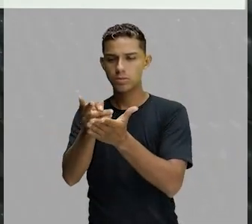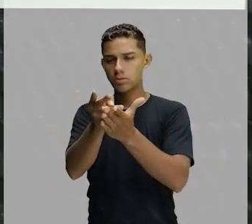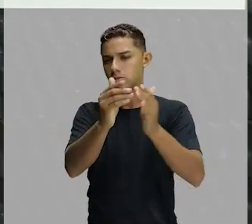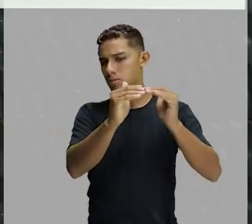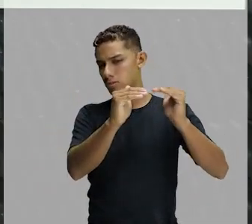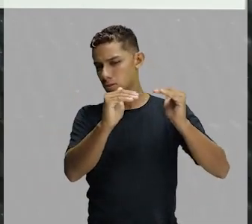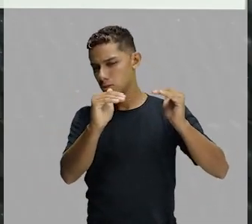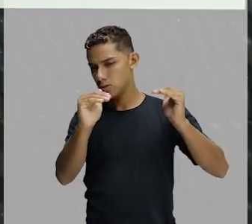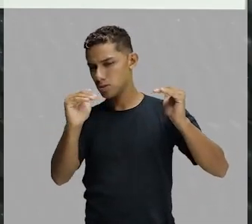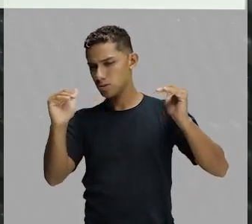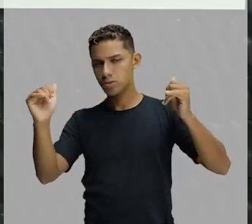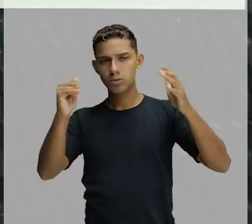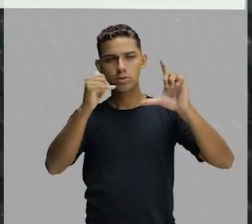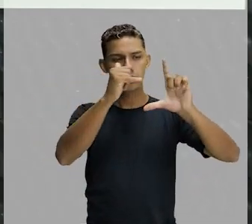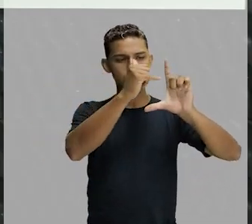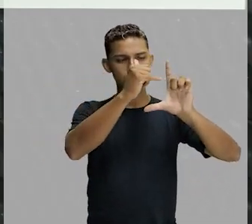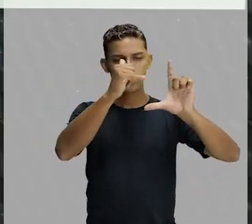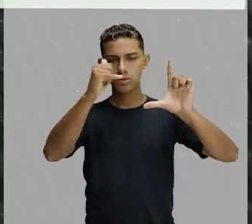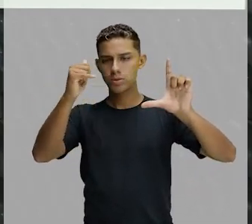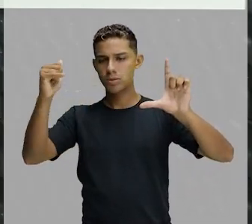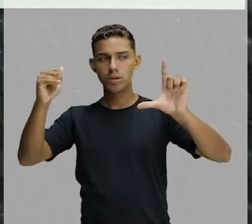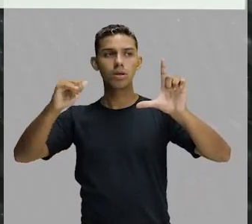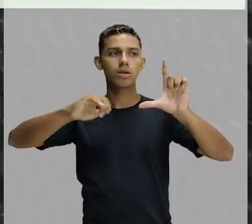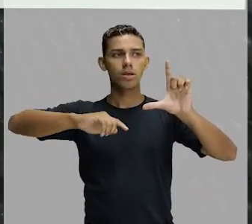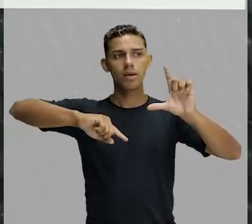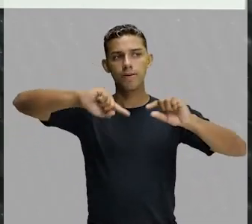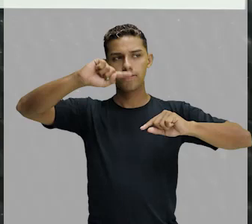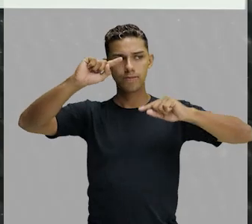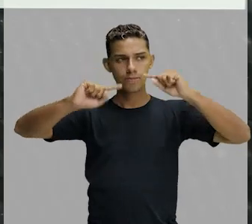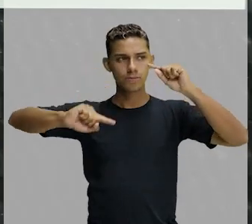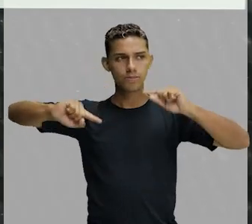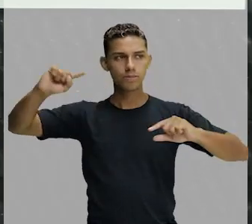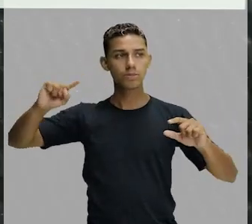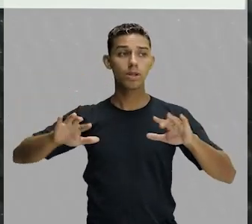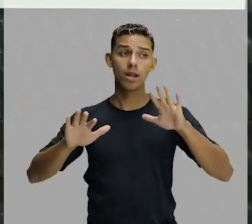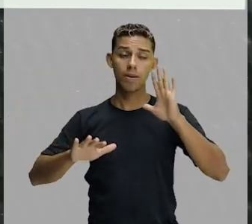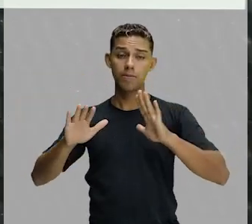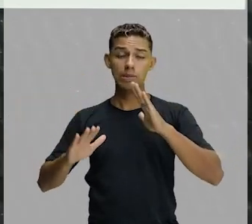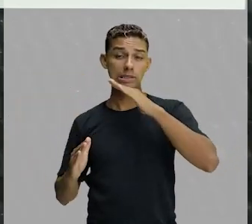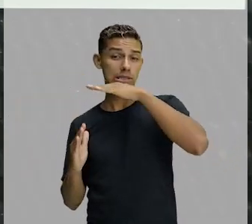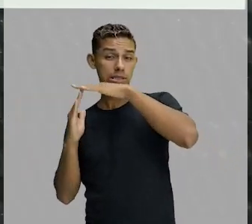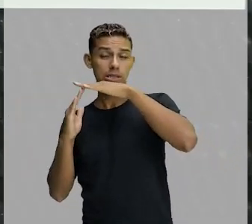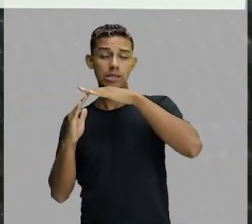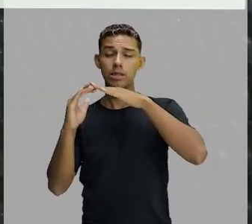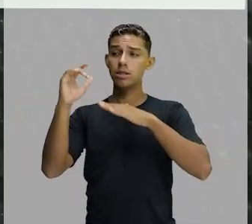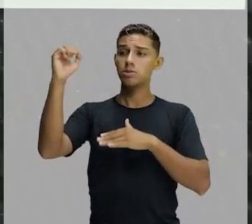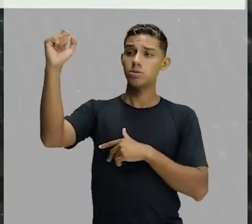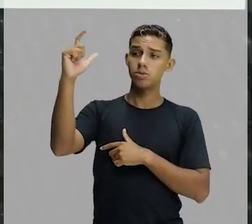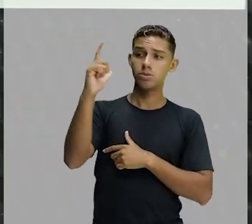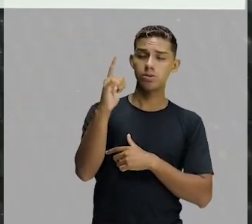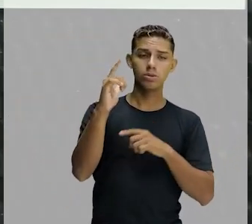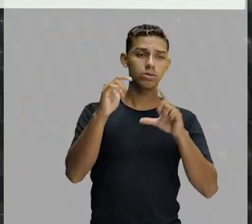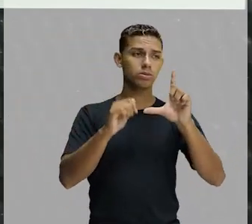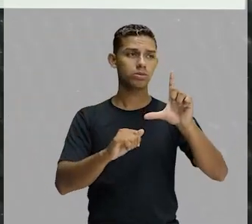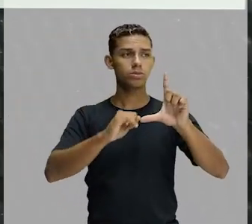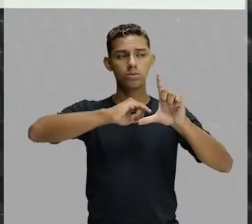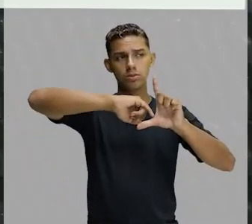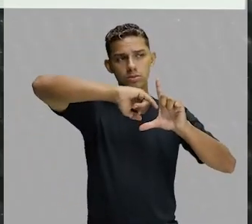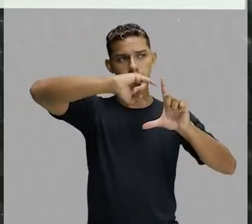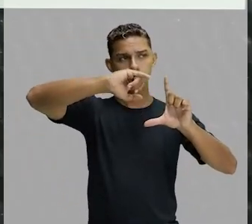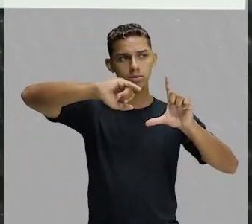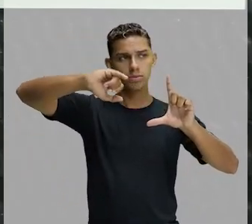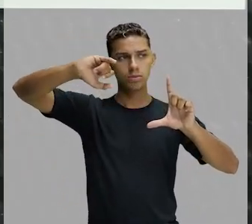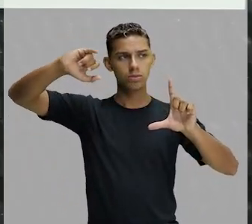O único processo aqui que é variável de acordo com a intensidade luminosa vai ser o processo